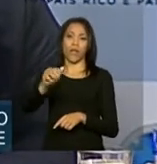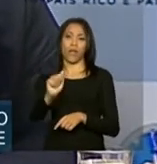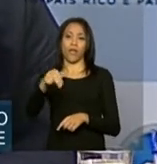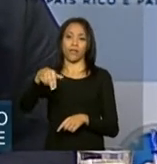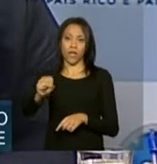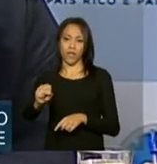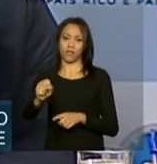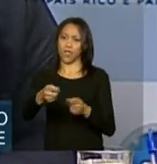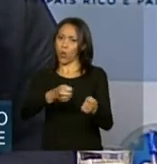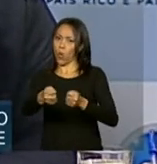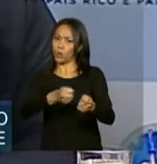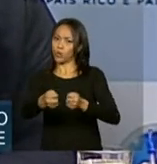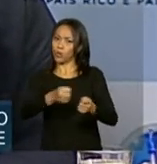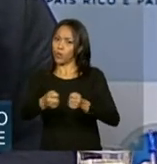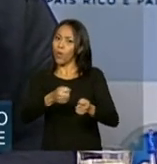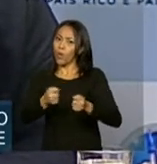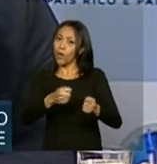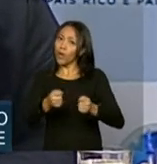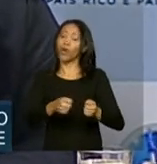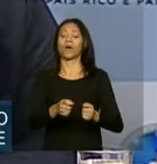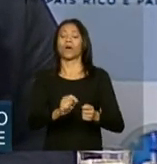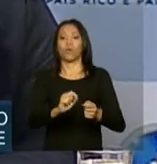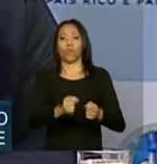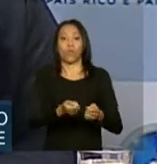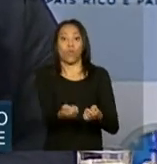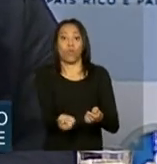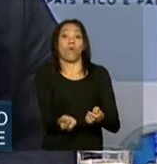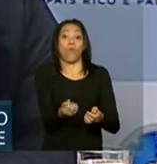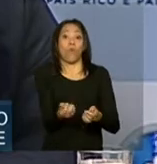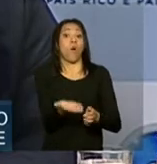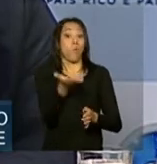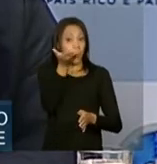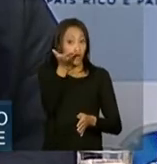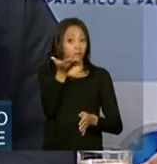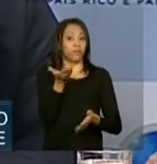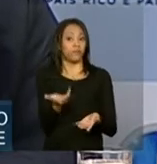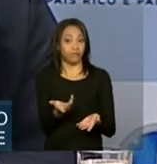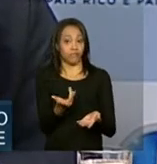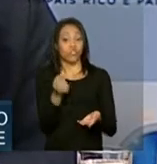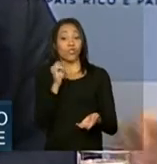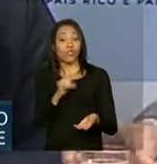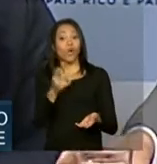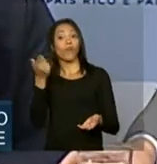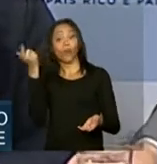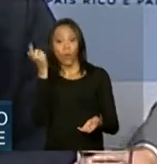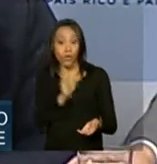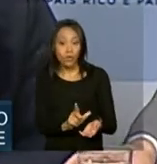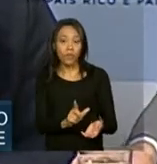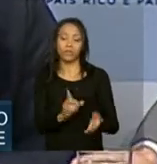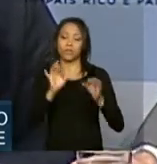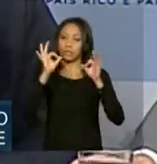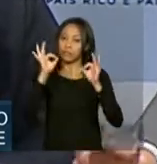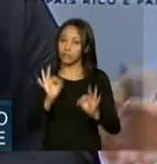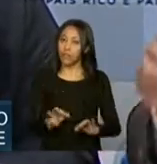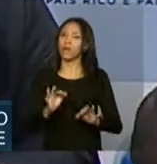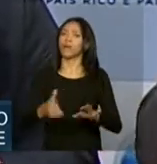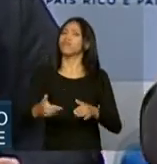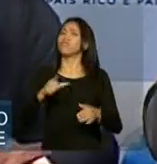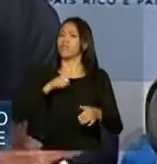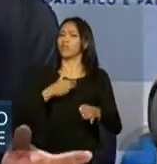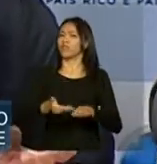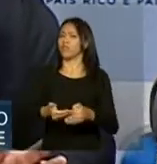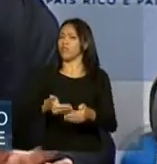o reajuste das mensalidades, só vai haver impacto se houver impacto, porque nós já tivemos anos em